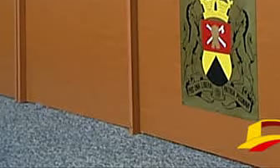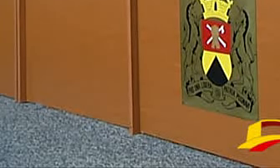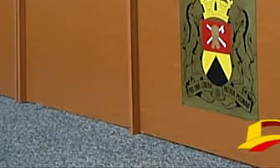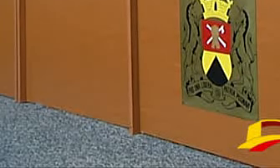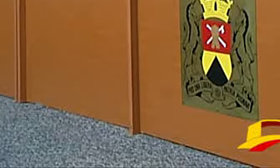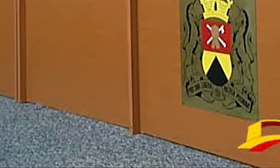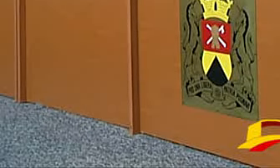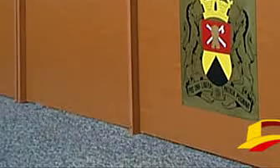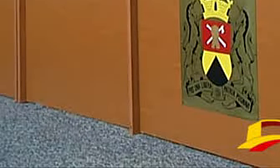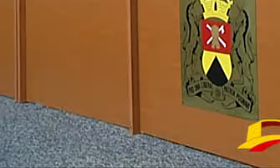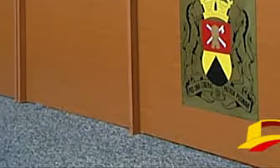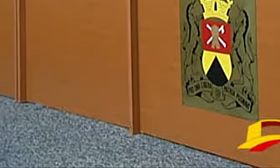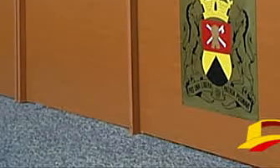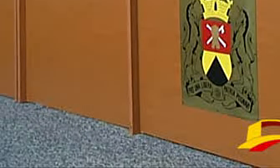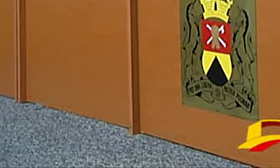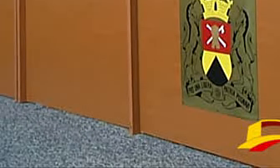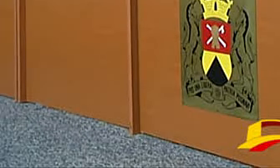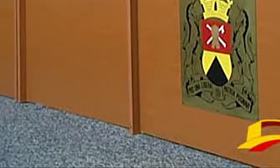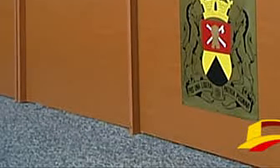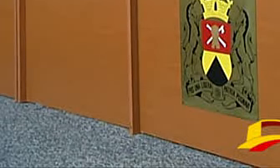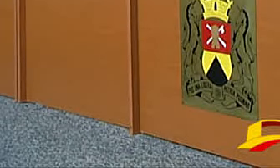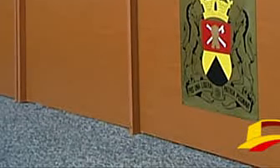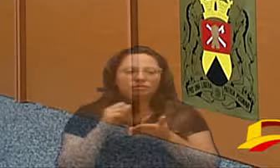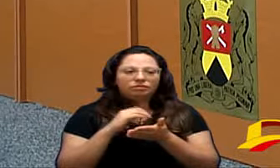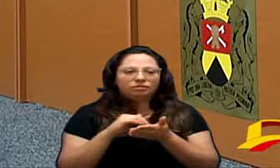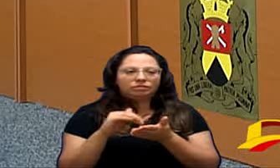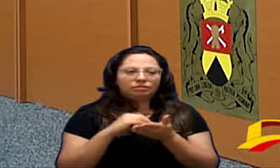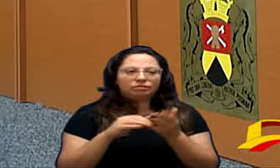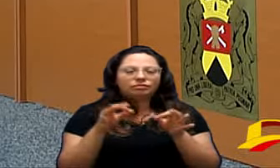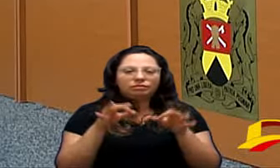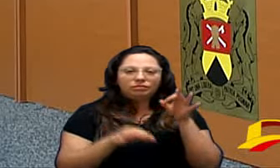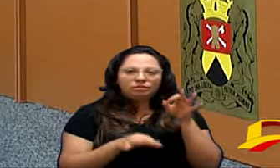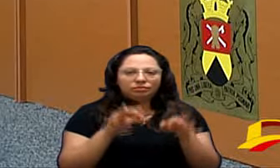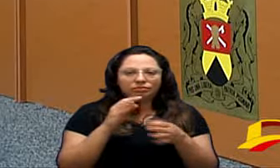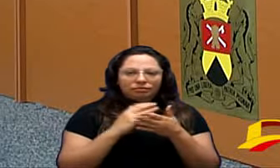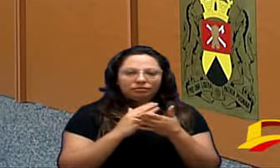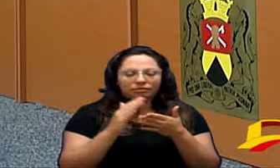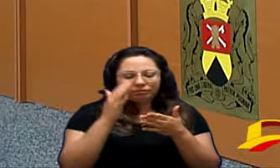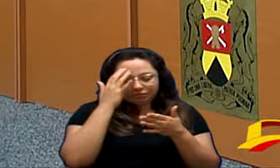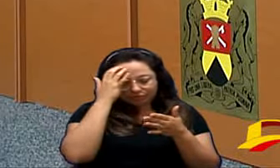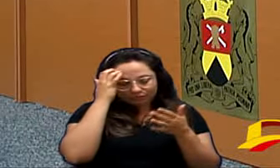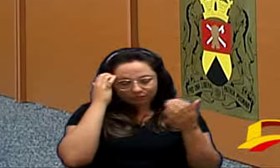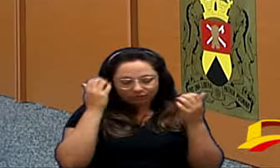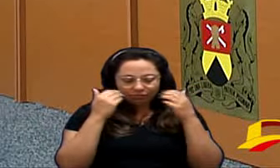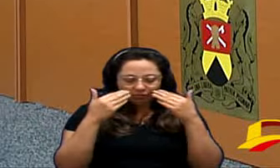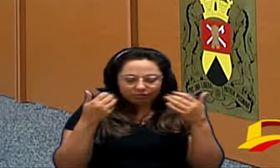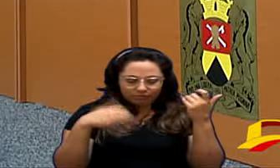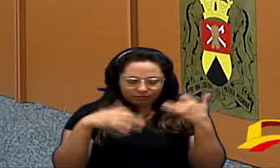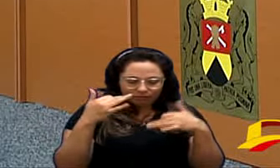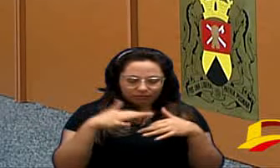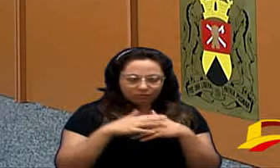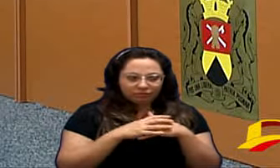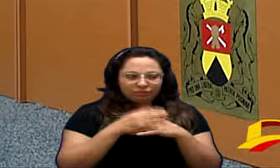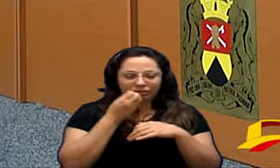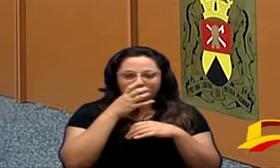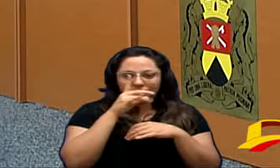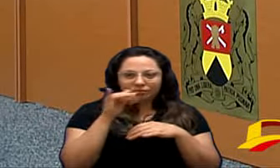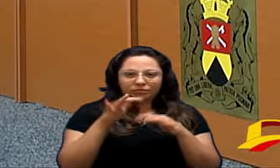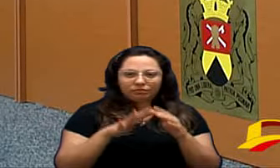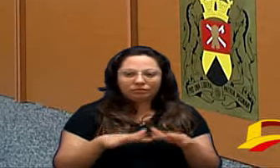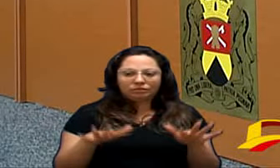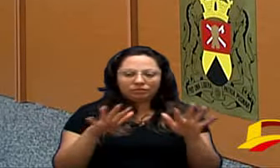secretário negócio jurídico por favor secretário pode fazer apresentação iniciar a apresentação muito bom dia a